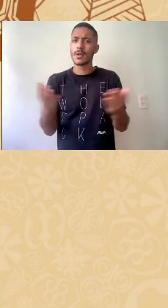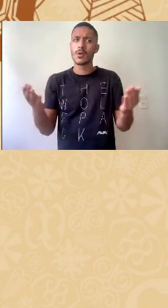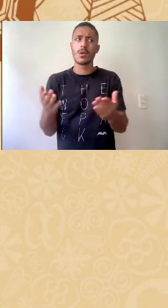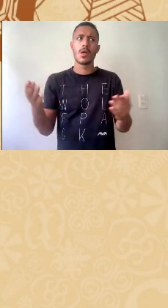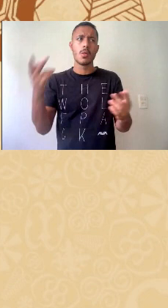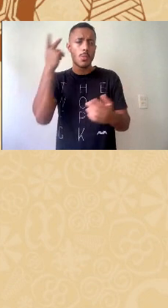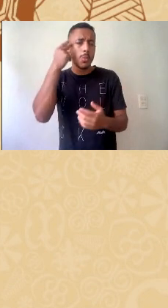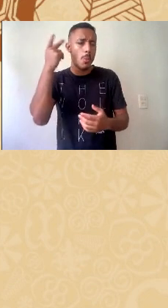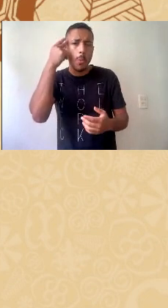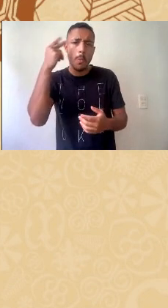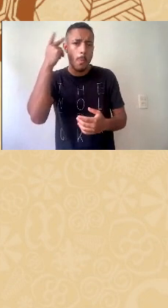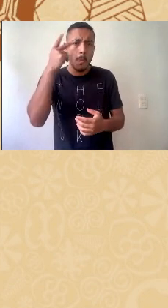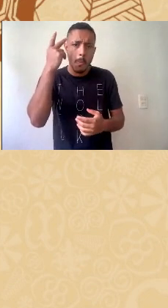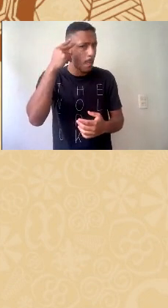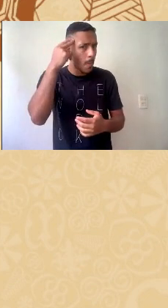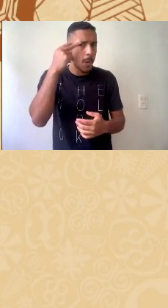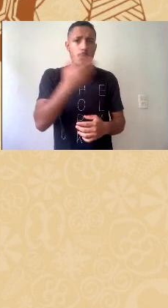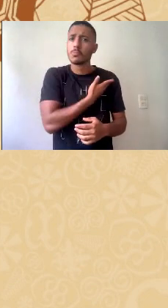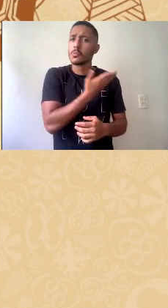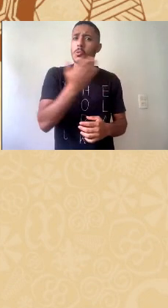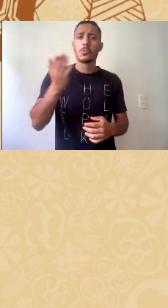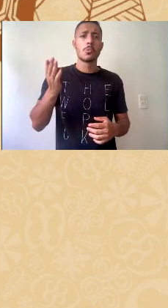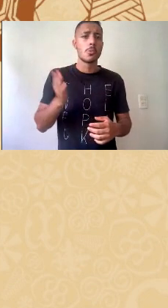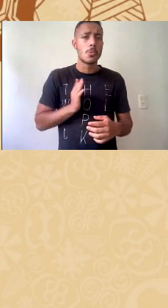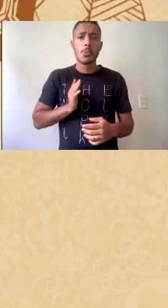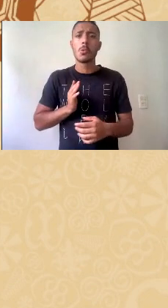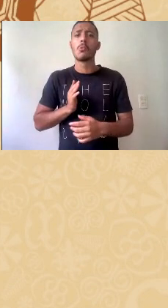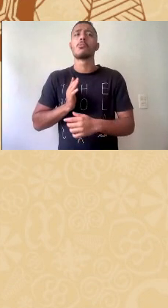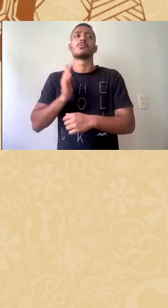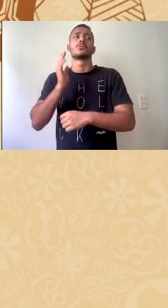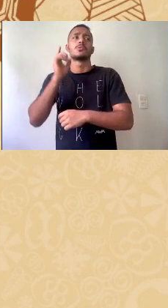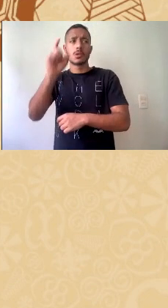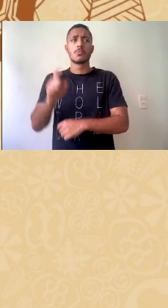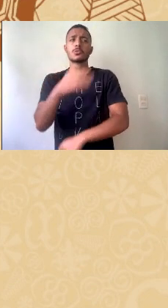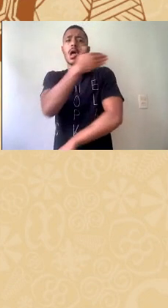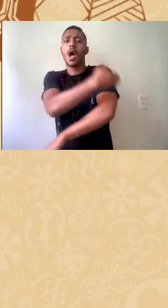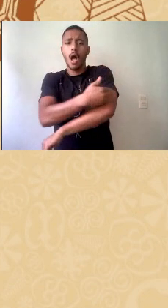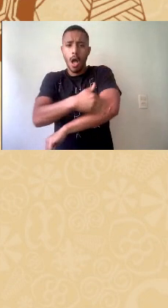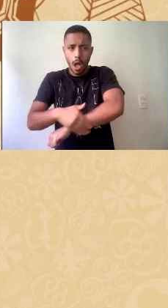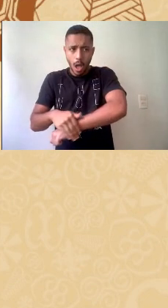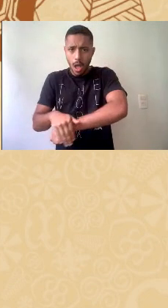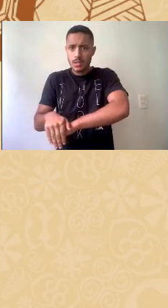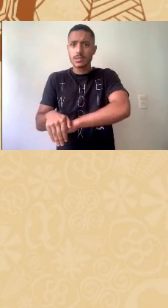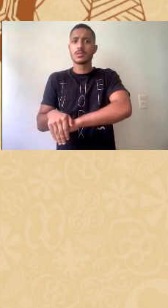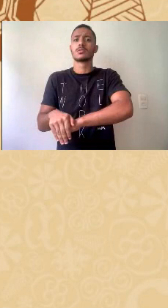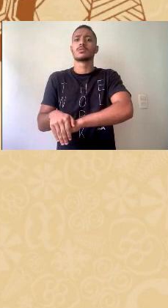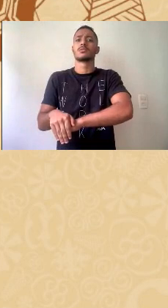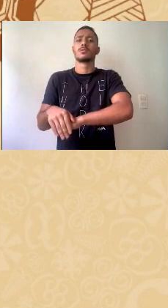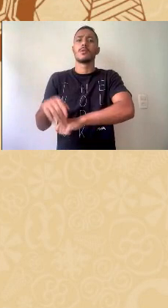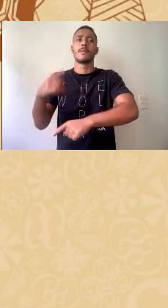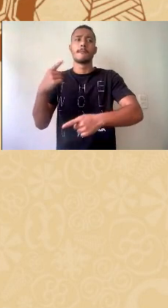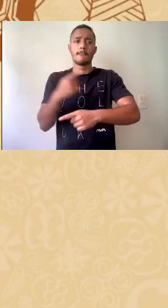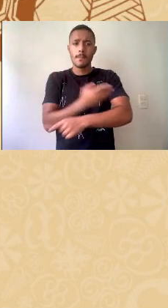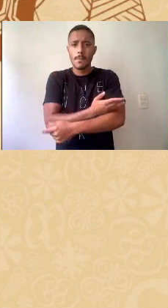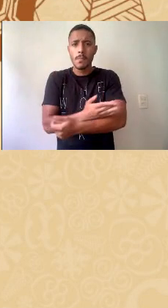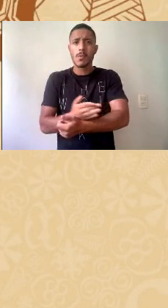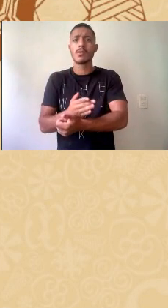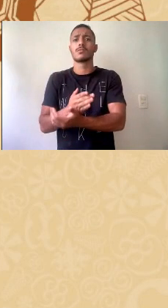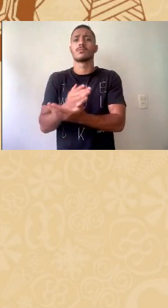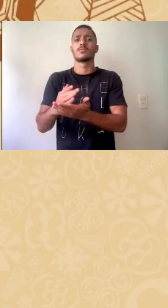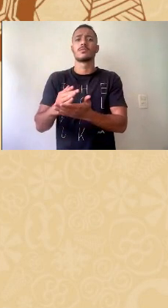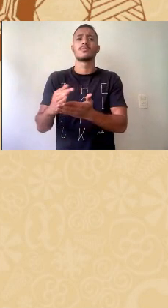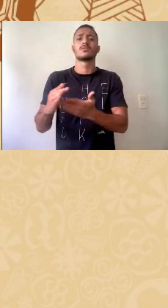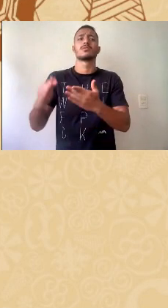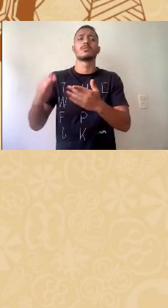não, todos nós somos racistas, né? Porque existe um princípio, né, do antirracismo que a gente precisa